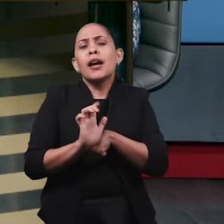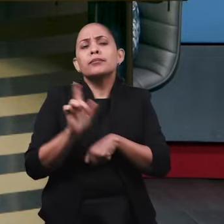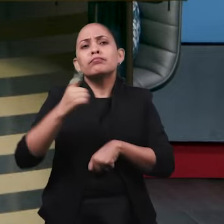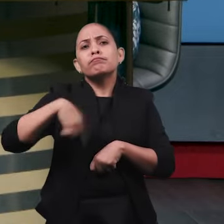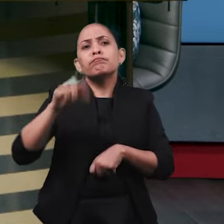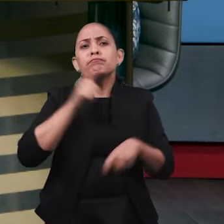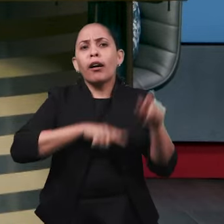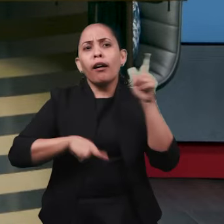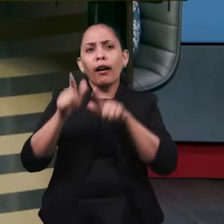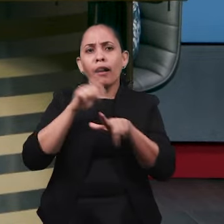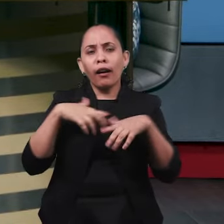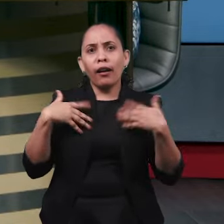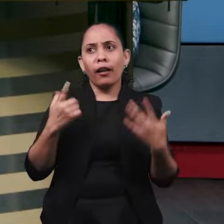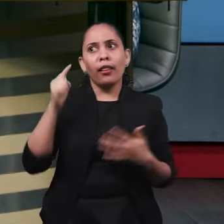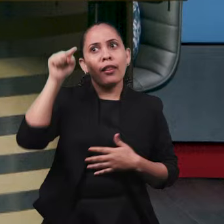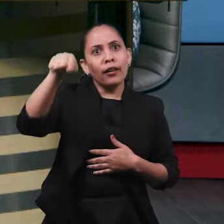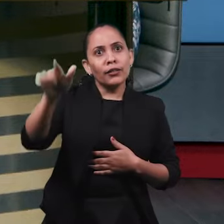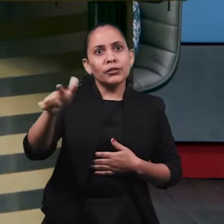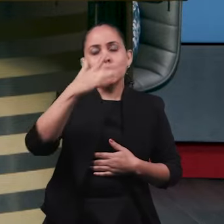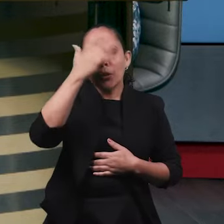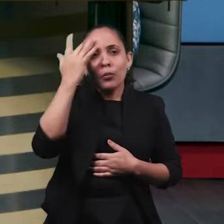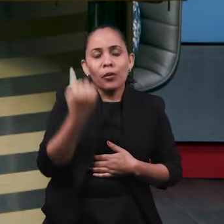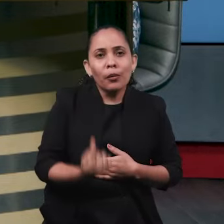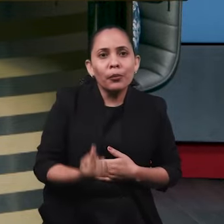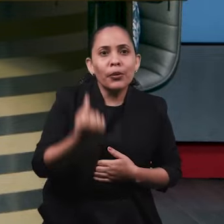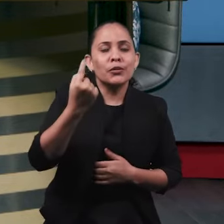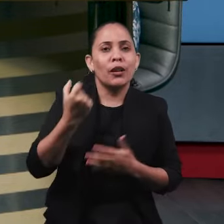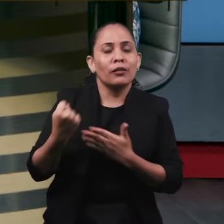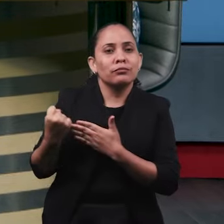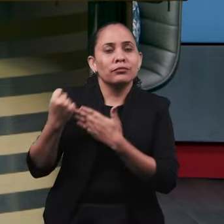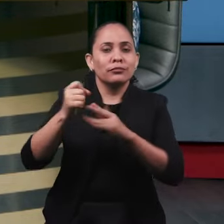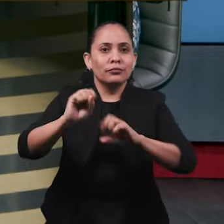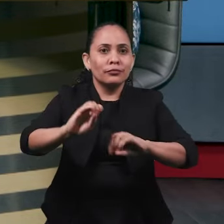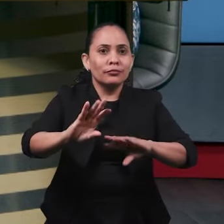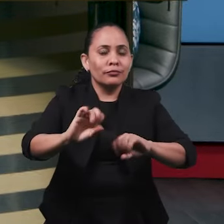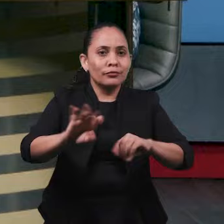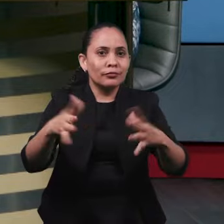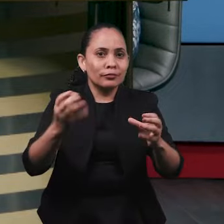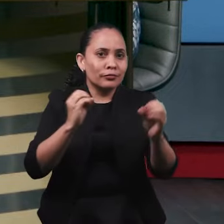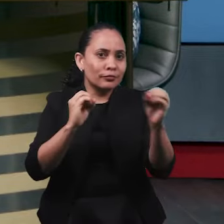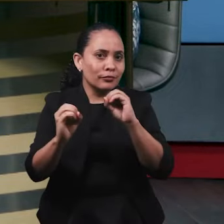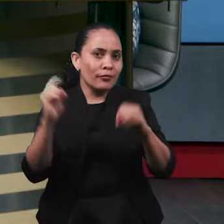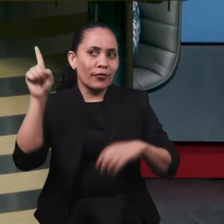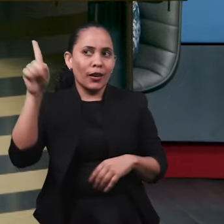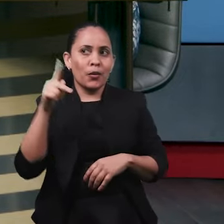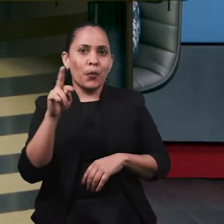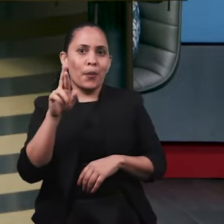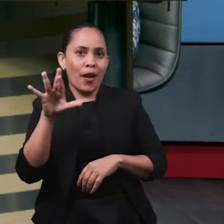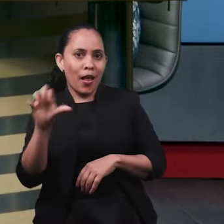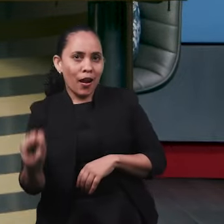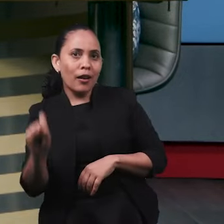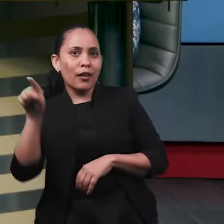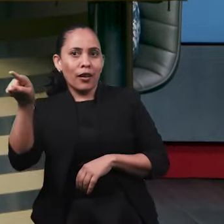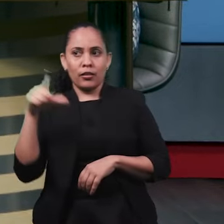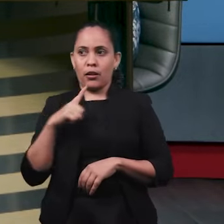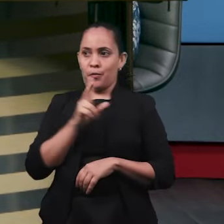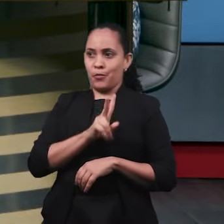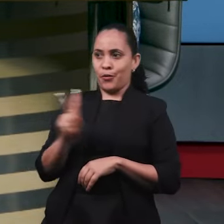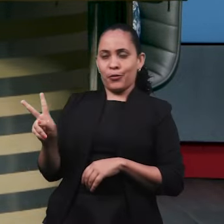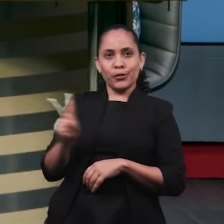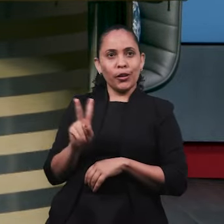estamos alcançando, porque lá não tem uma pessoa que possa dar as aulas da oficina. Mas, por exemplo, no Pará já